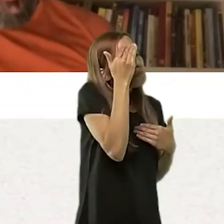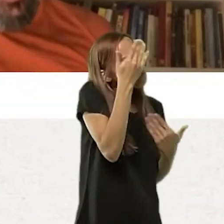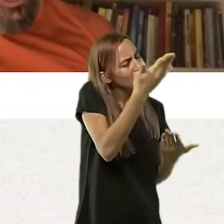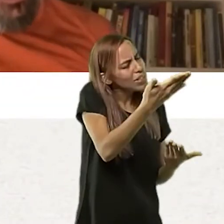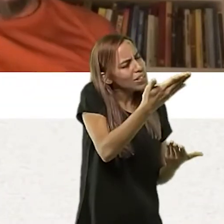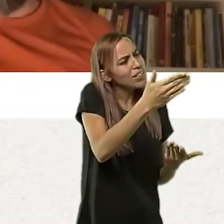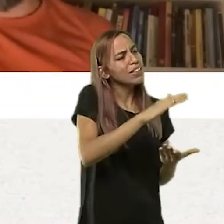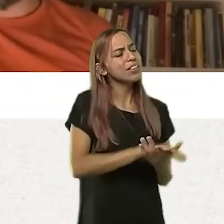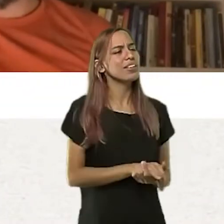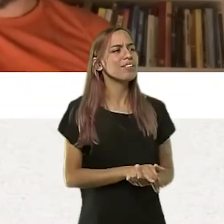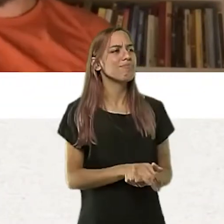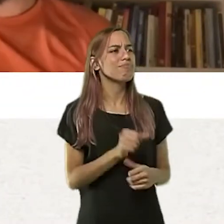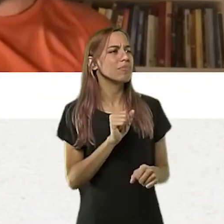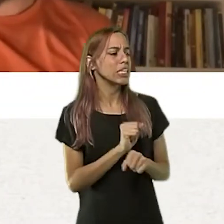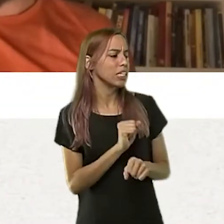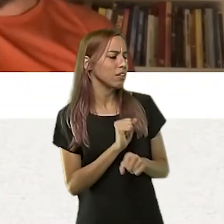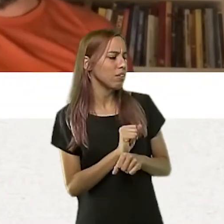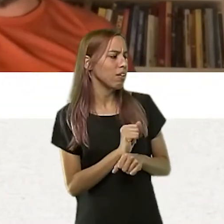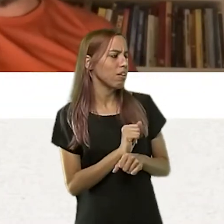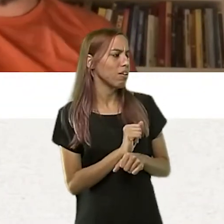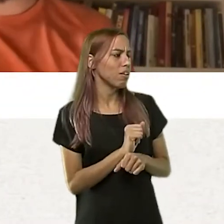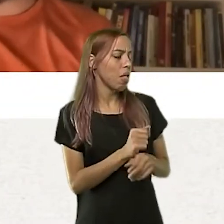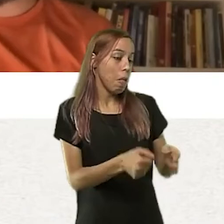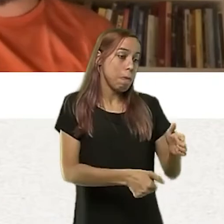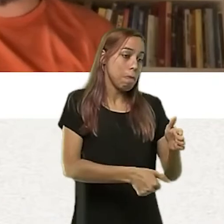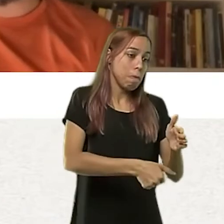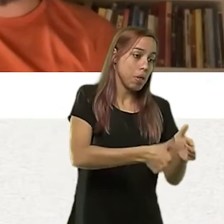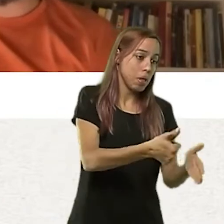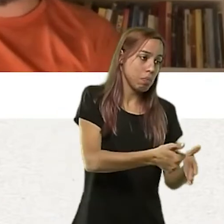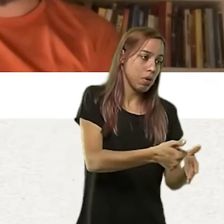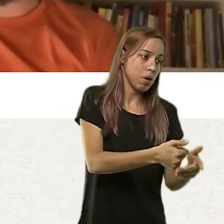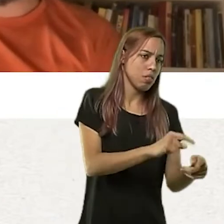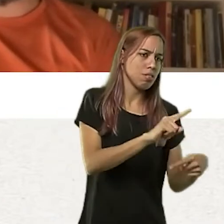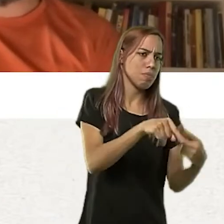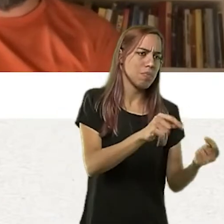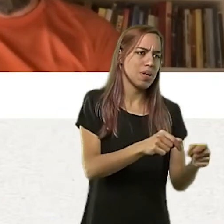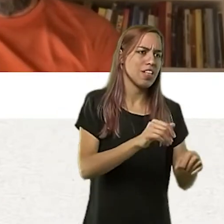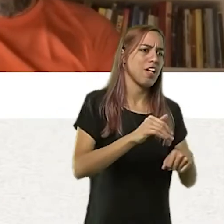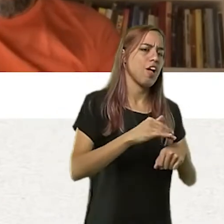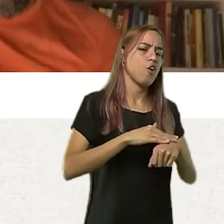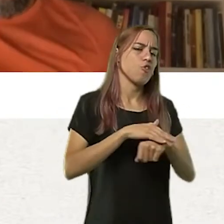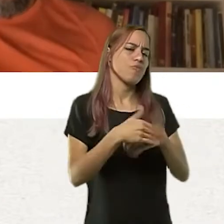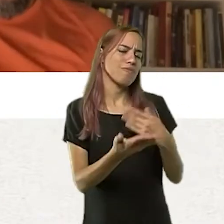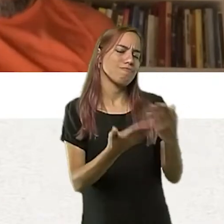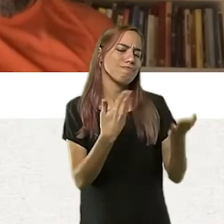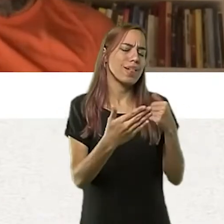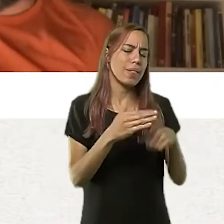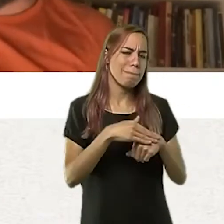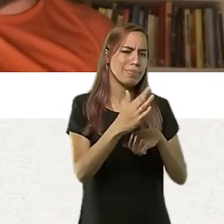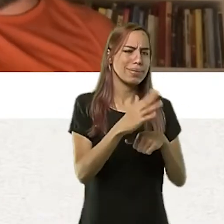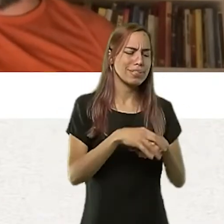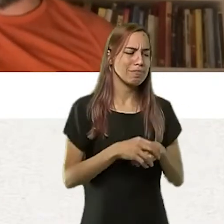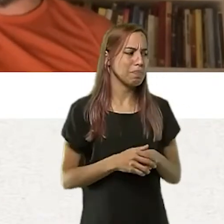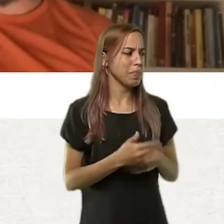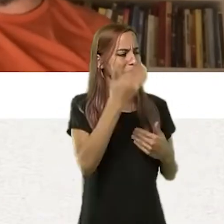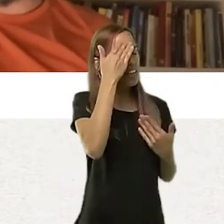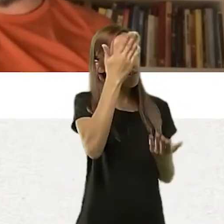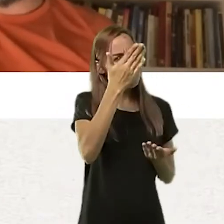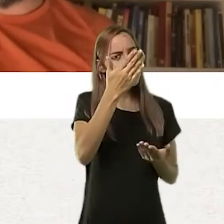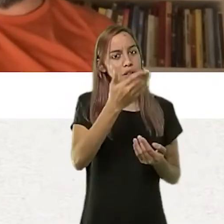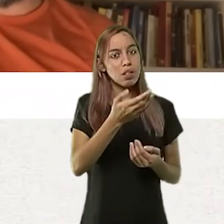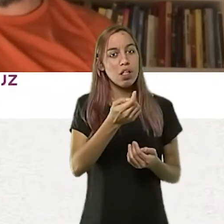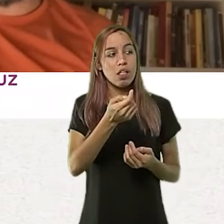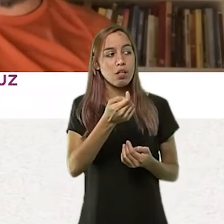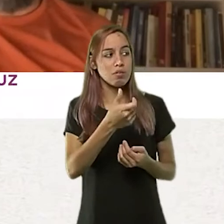essa seja a primeira das muitas vezes que a gente ainda vai conversar. Agradeço a hora tardia, já são